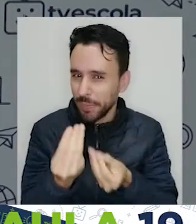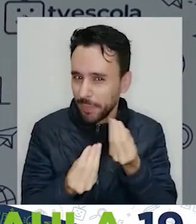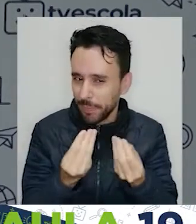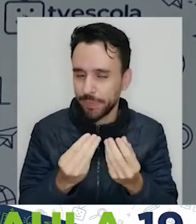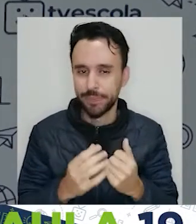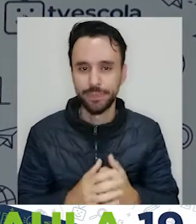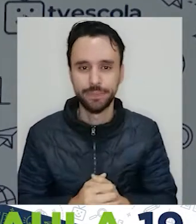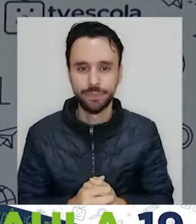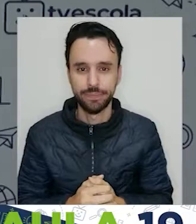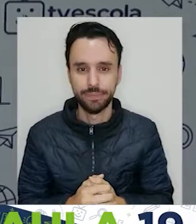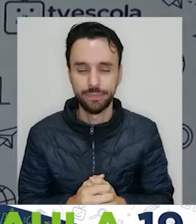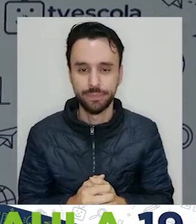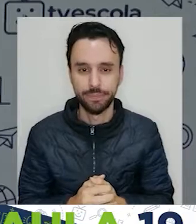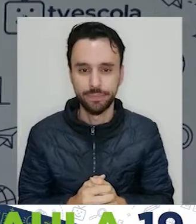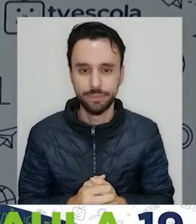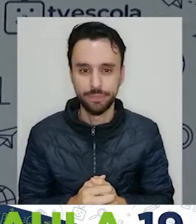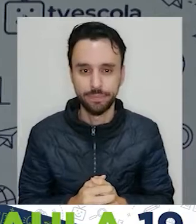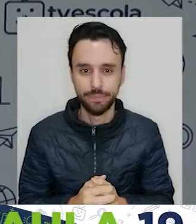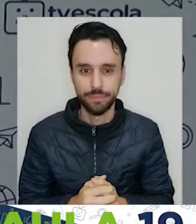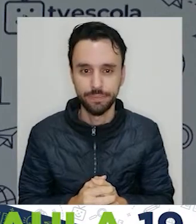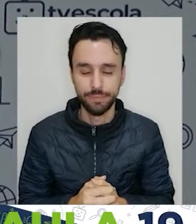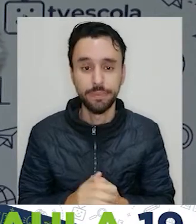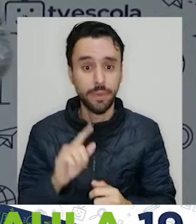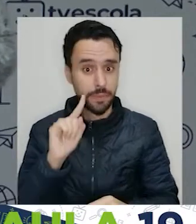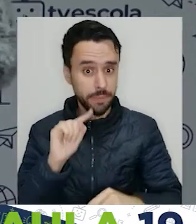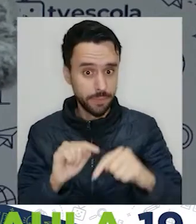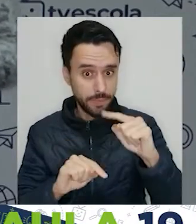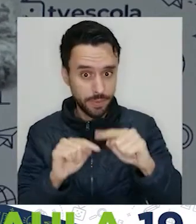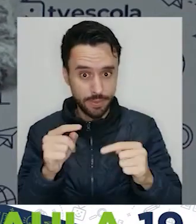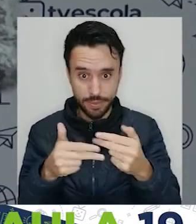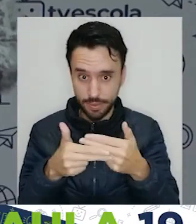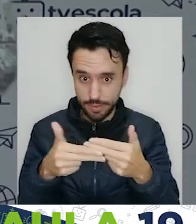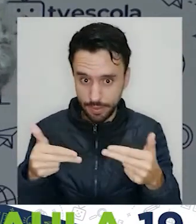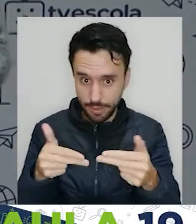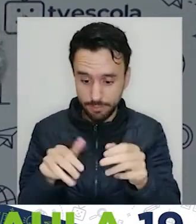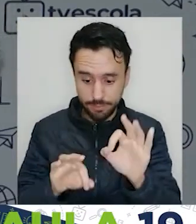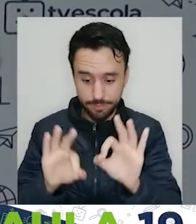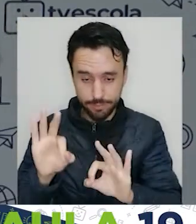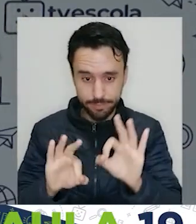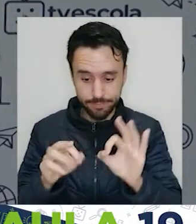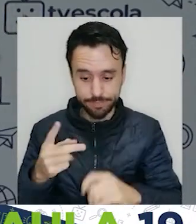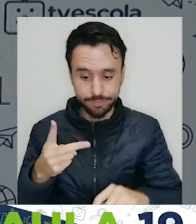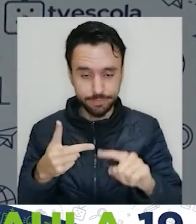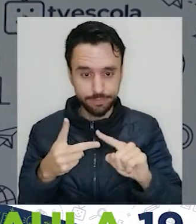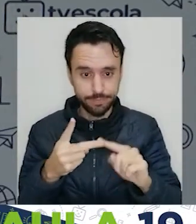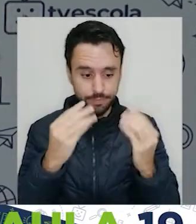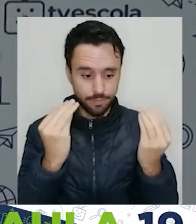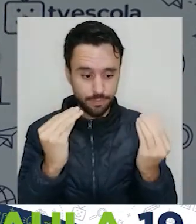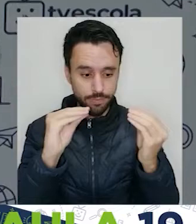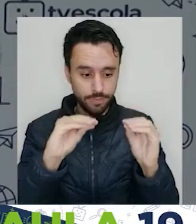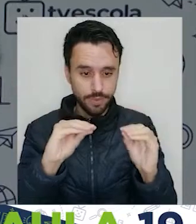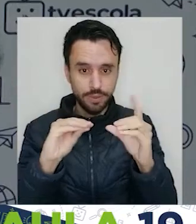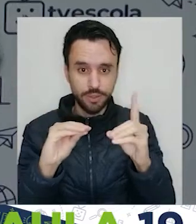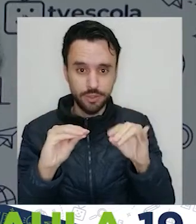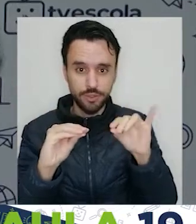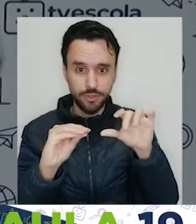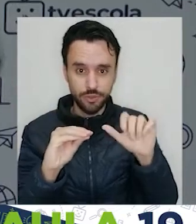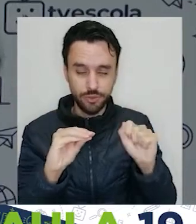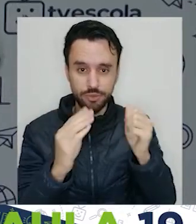hoje? Vamos lá, organizar os nossos materiais e a data no nosso caderno ou na folha que